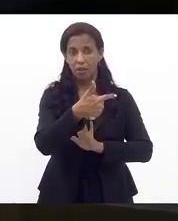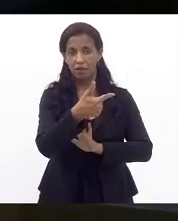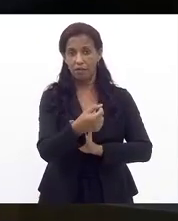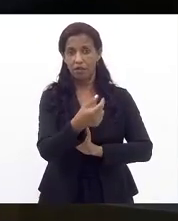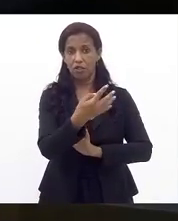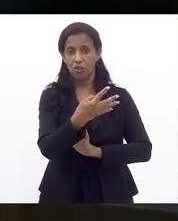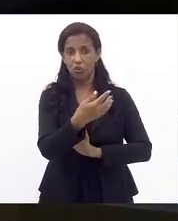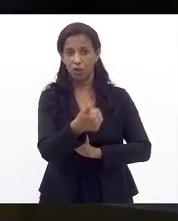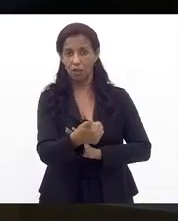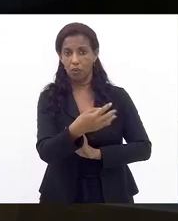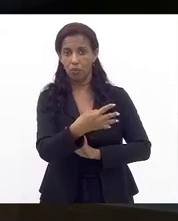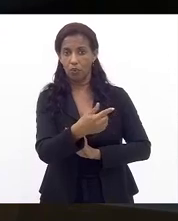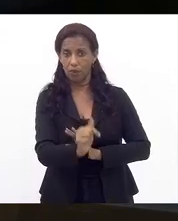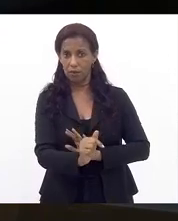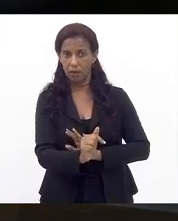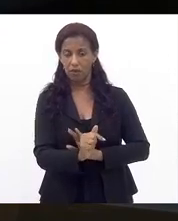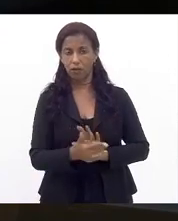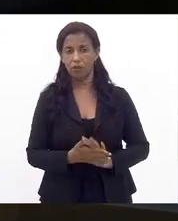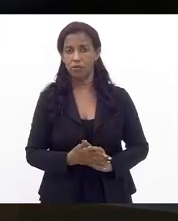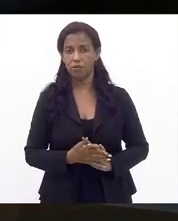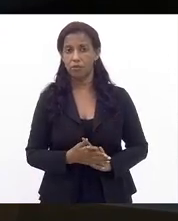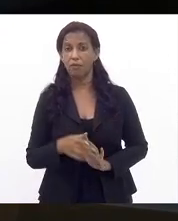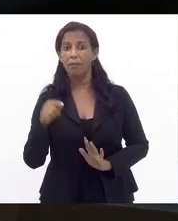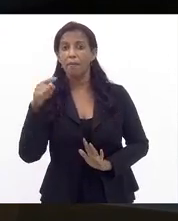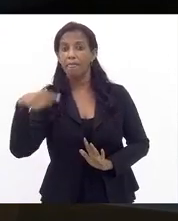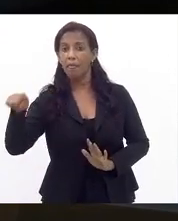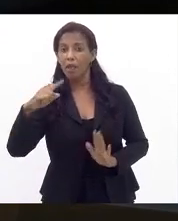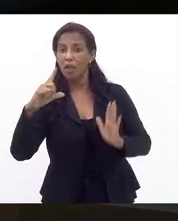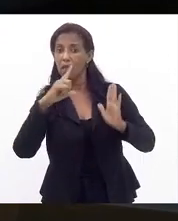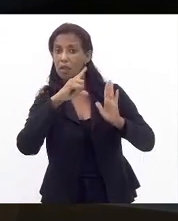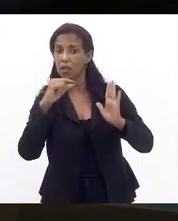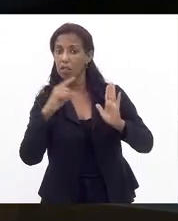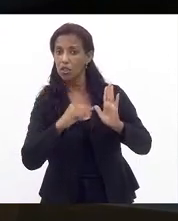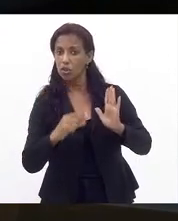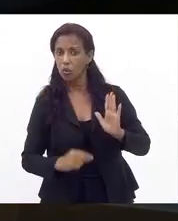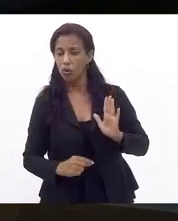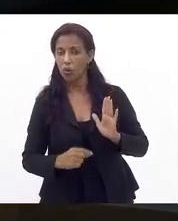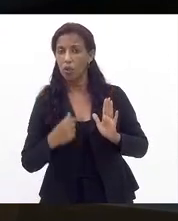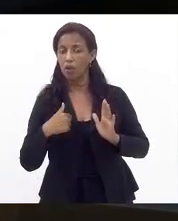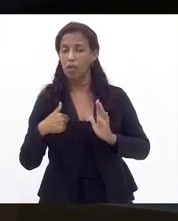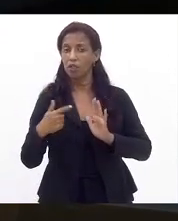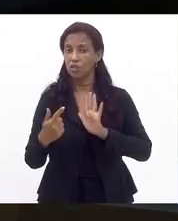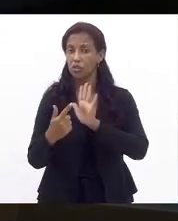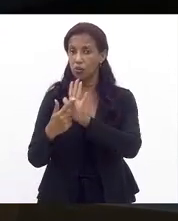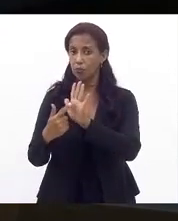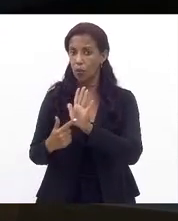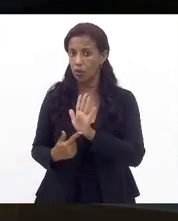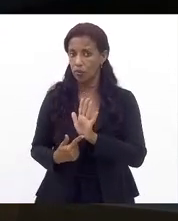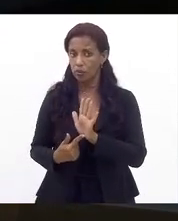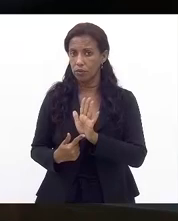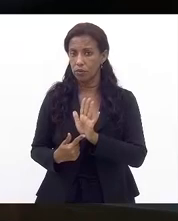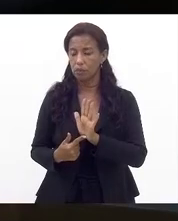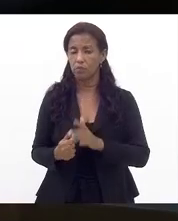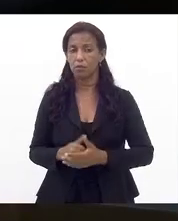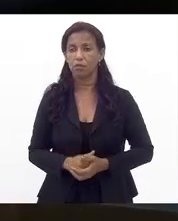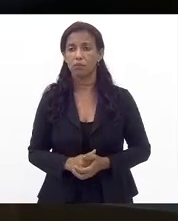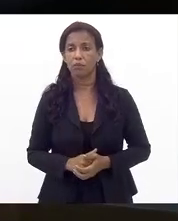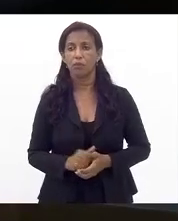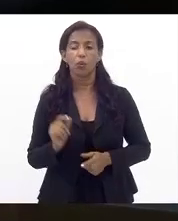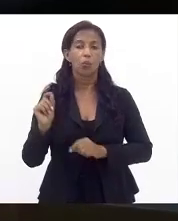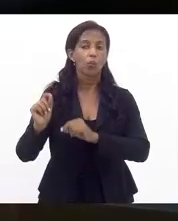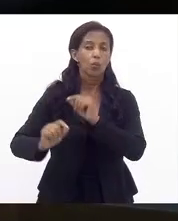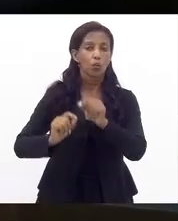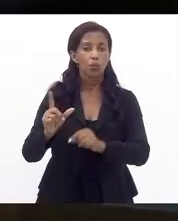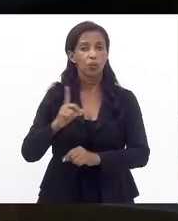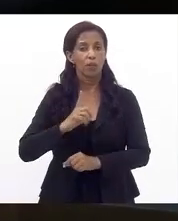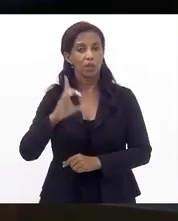da 41 da 47 ele faz opção e a gente explica para ele quais são essas opções Tá o